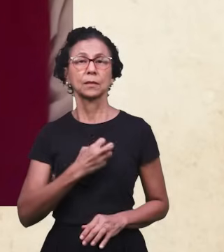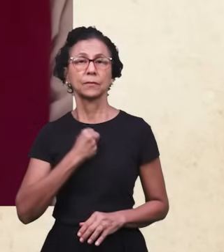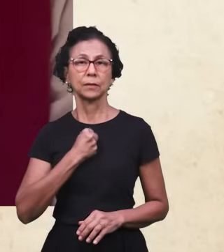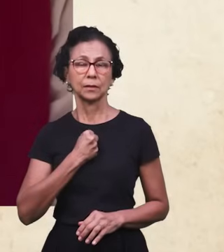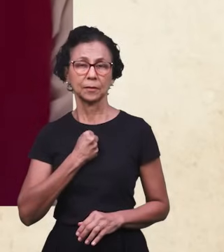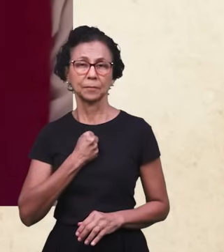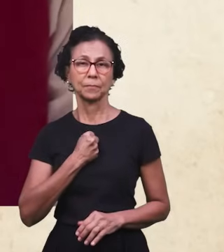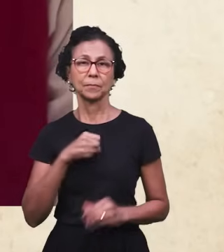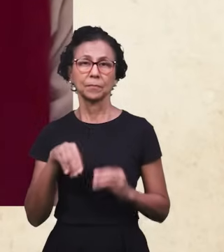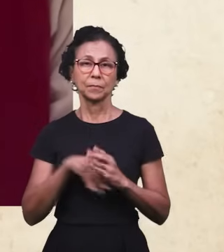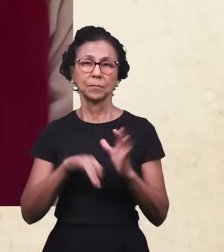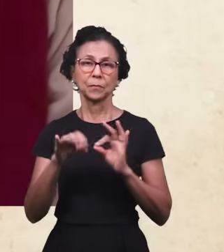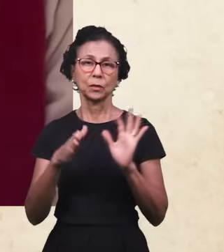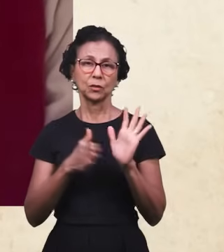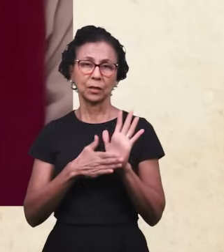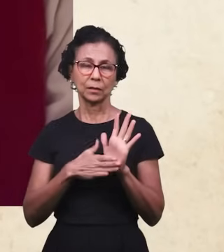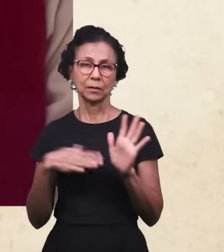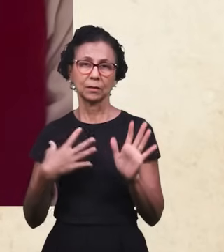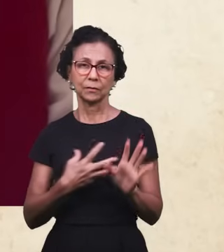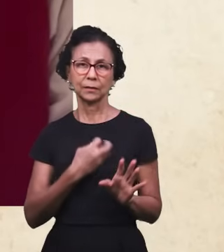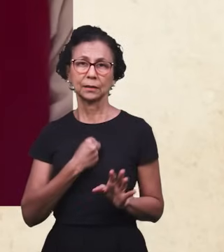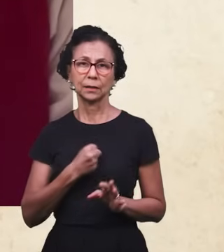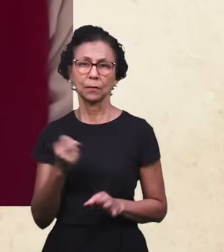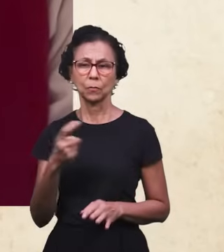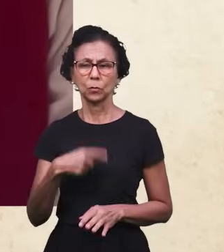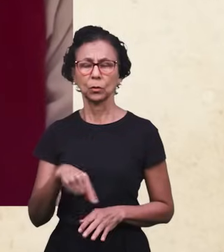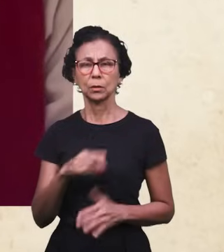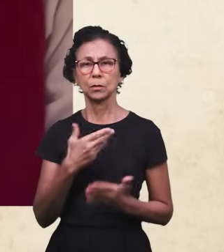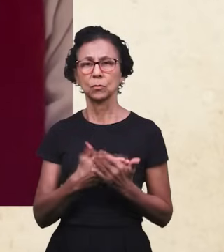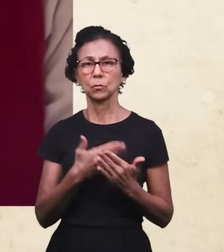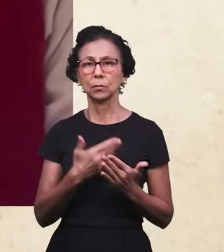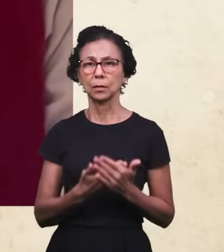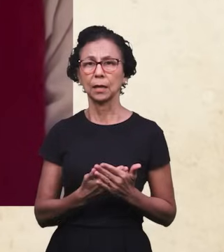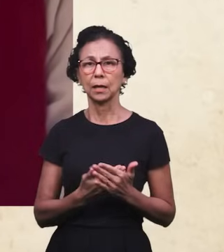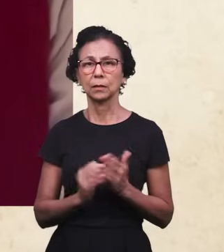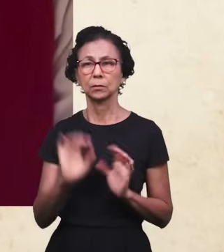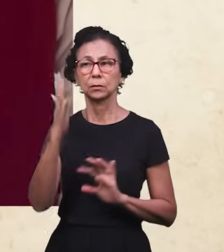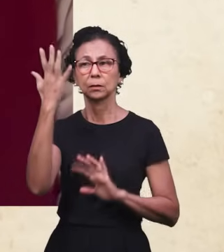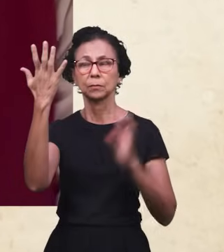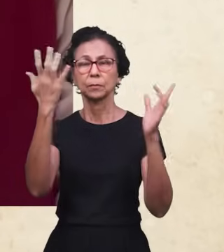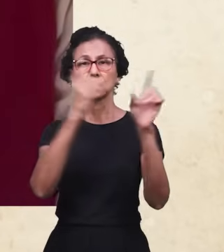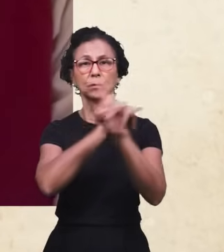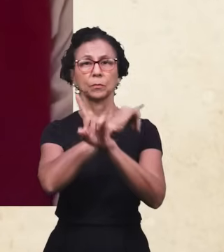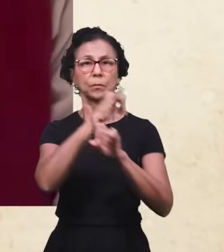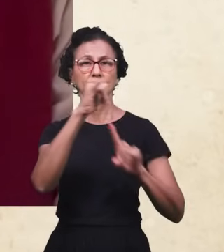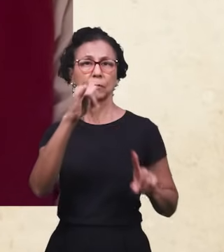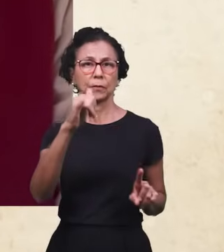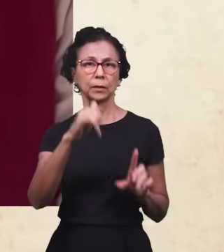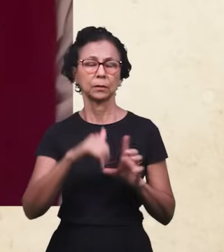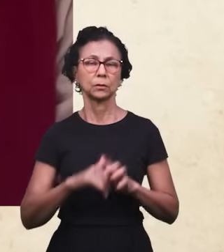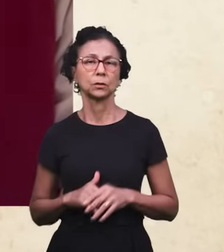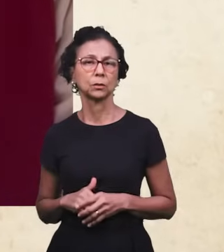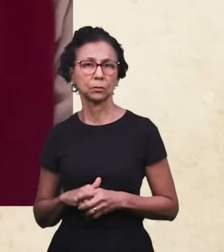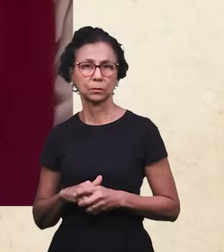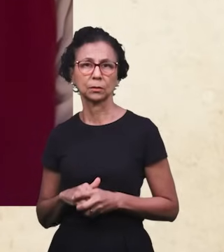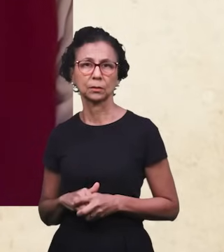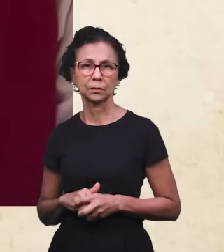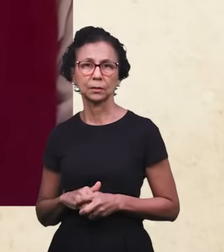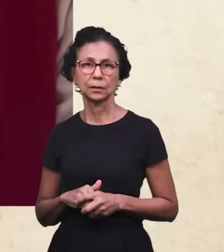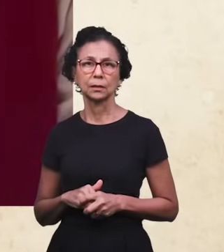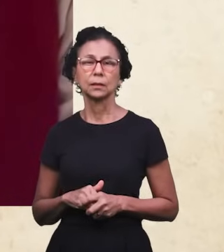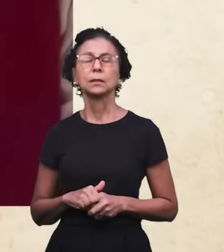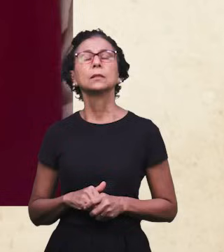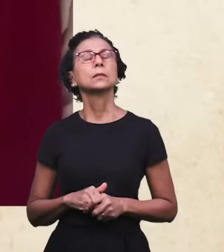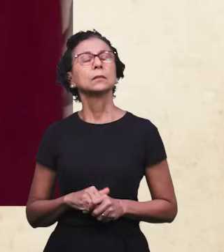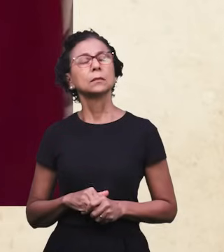nome. Nós temos estudado em nossa igreja sobre os marcadores proféticos. E esses marcadores, meu jovem,